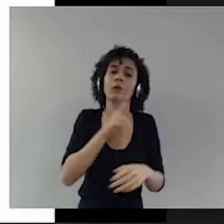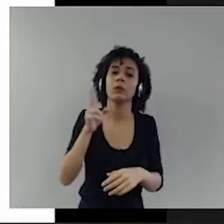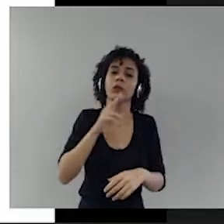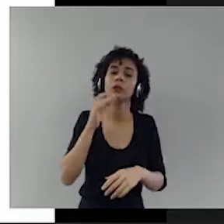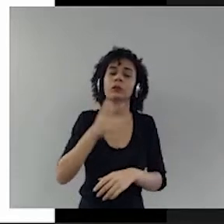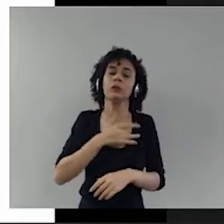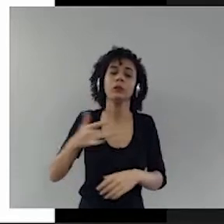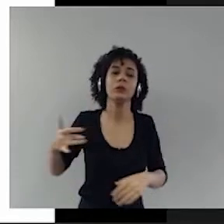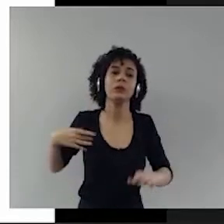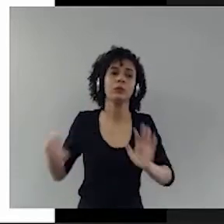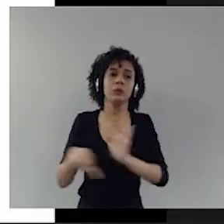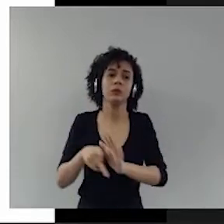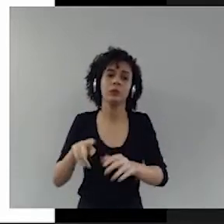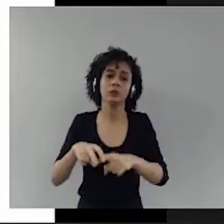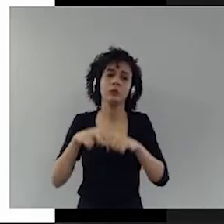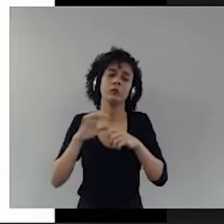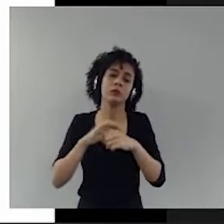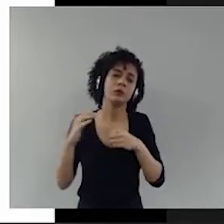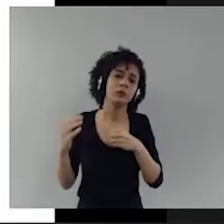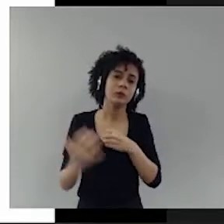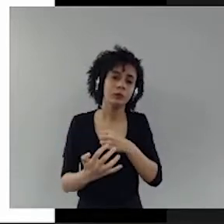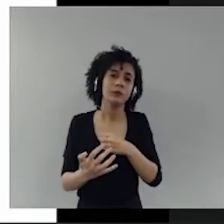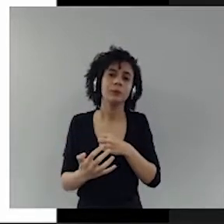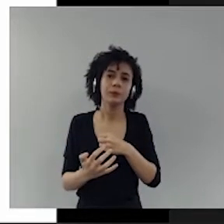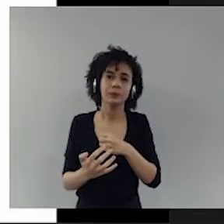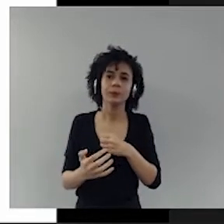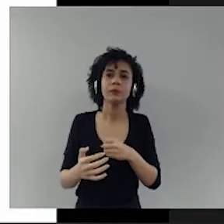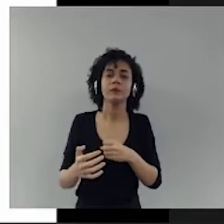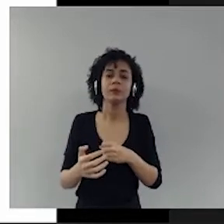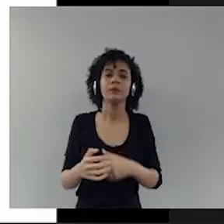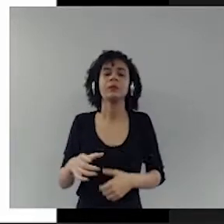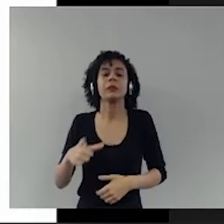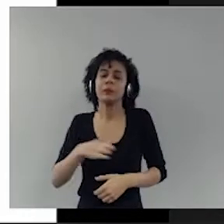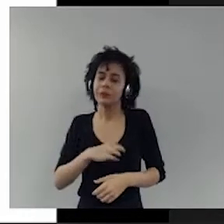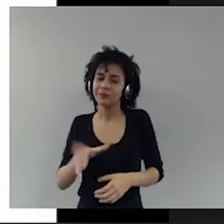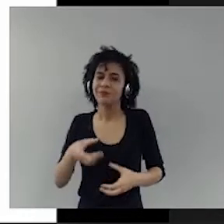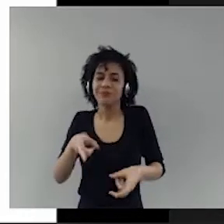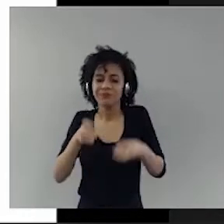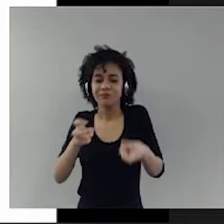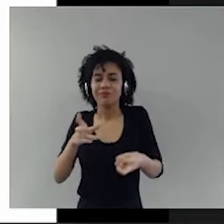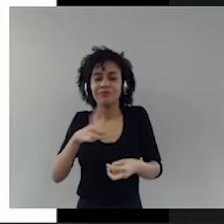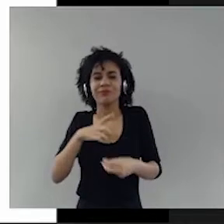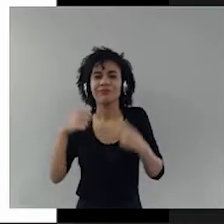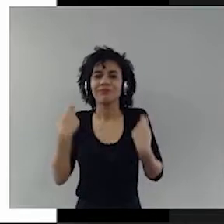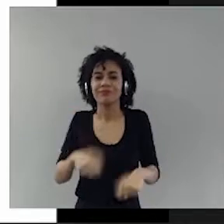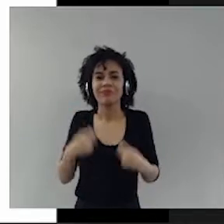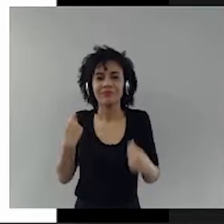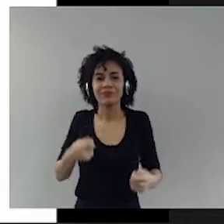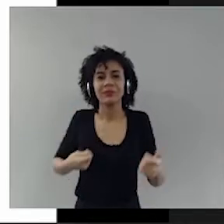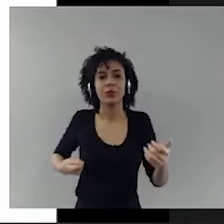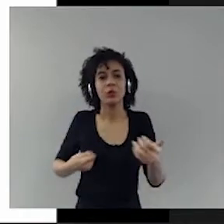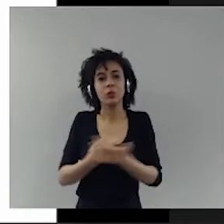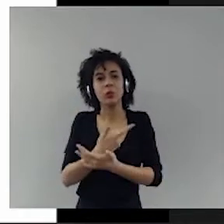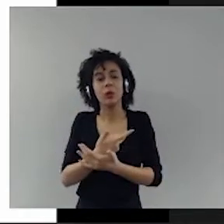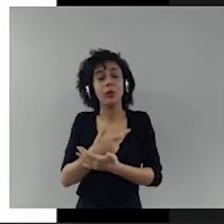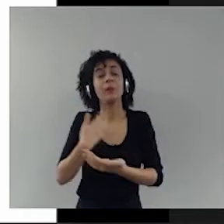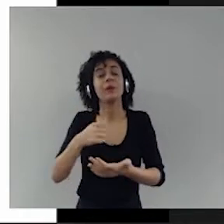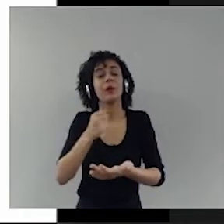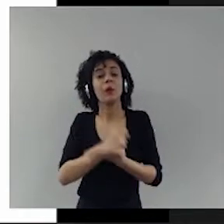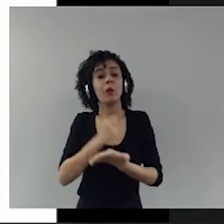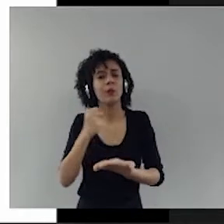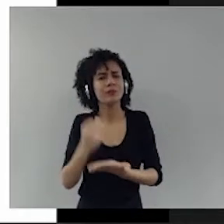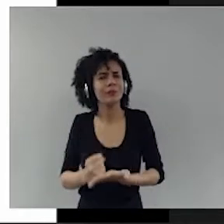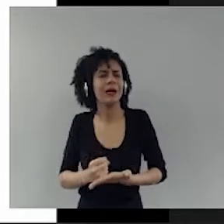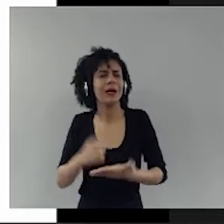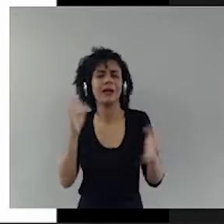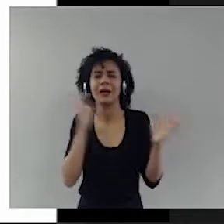emergência de saúde causada pela pandemia havia a constatação de que era necessário comprar com